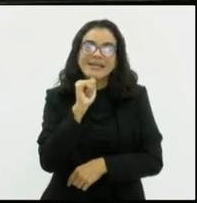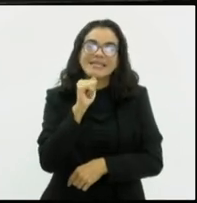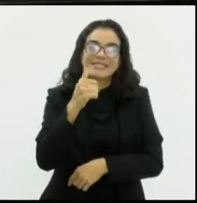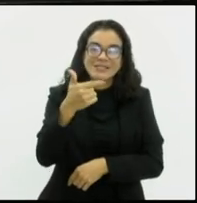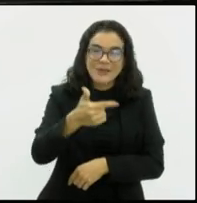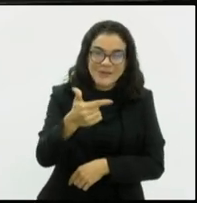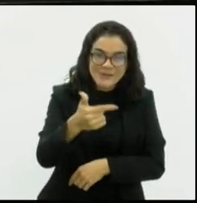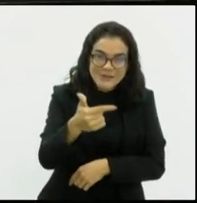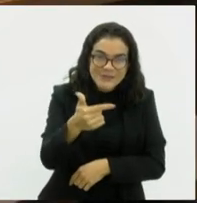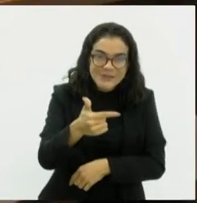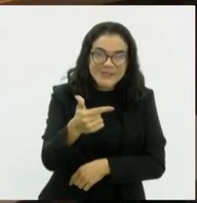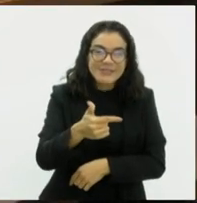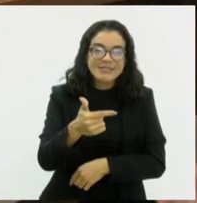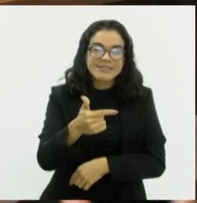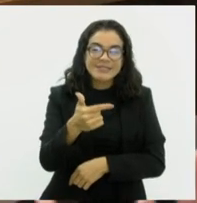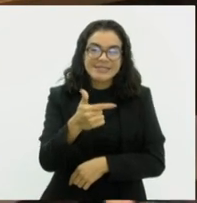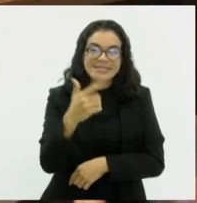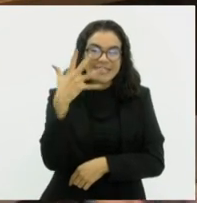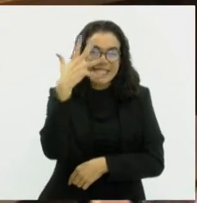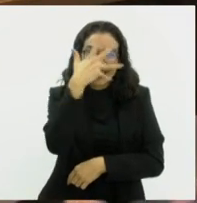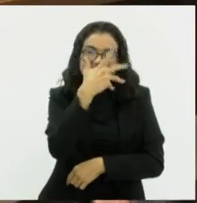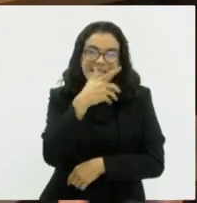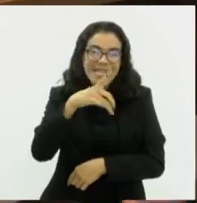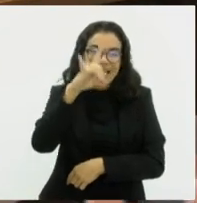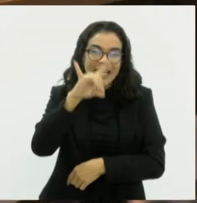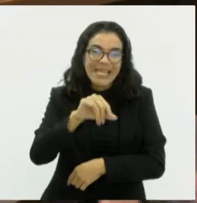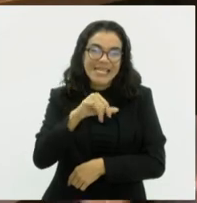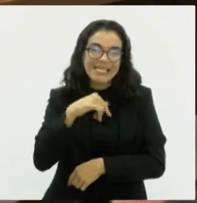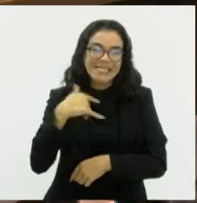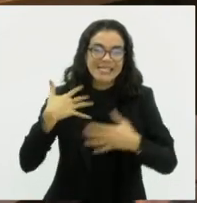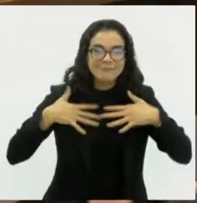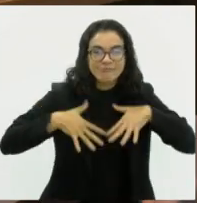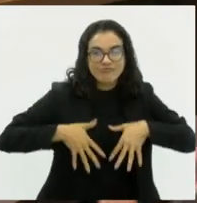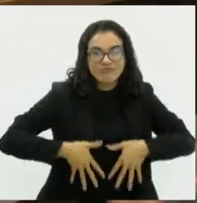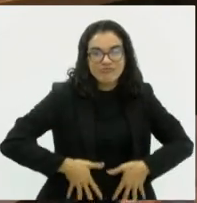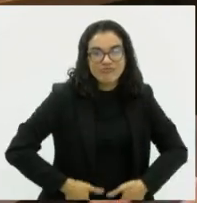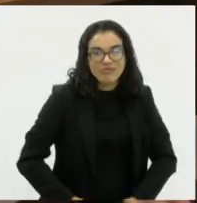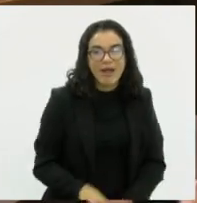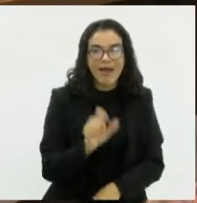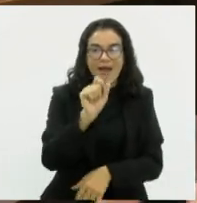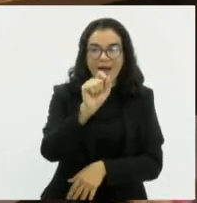Cláudia, que está ali na frente, linda, de vestido azul.